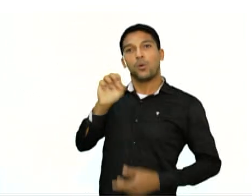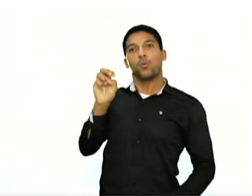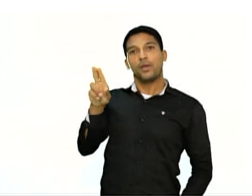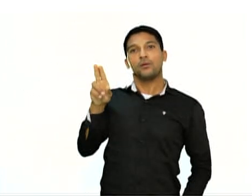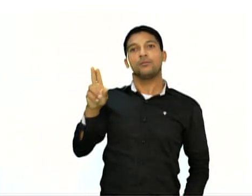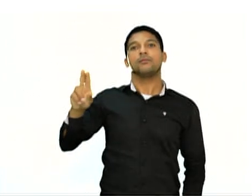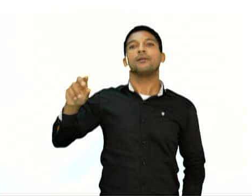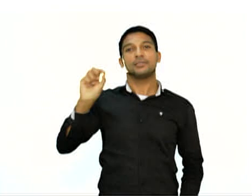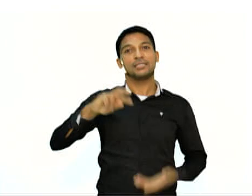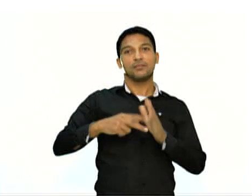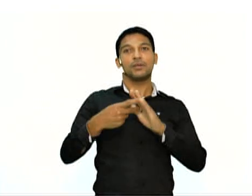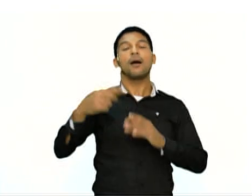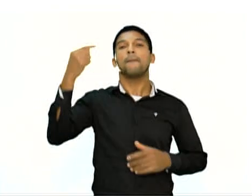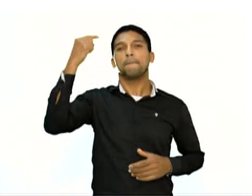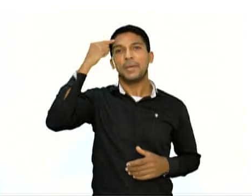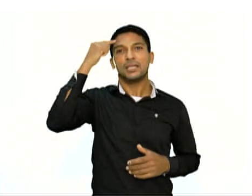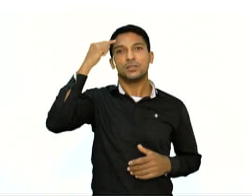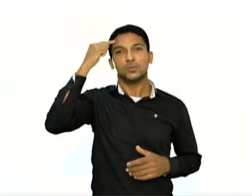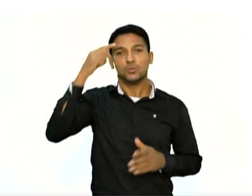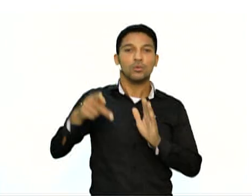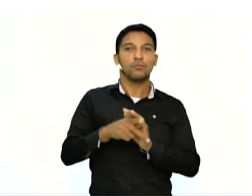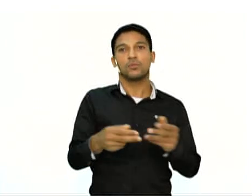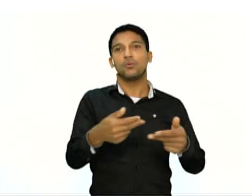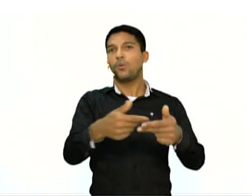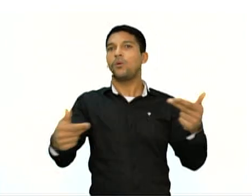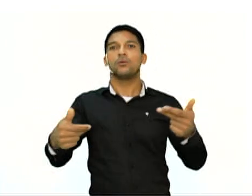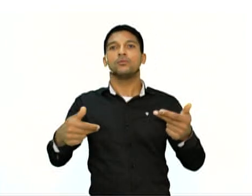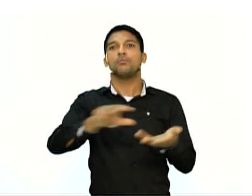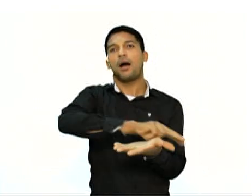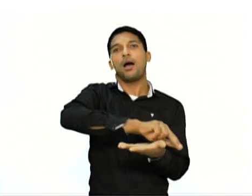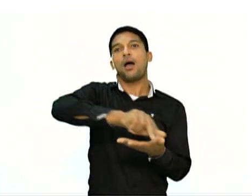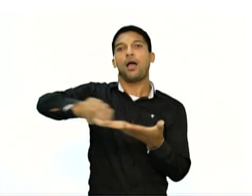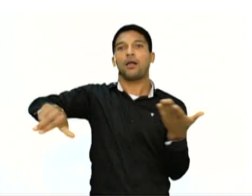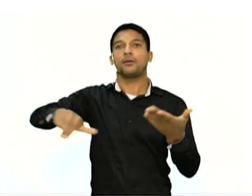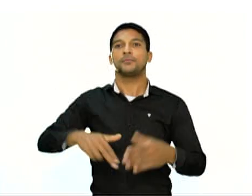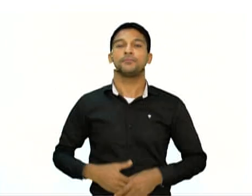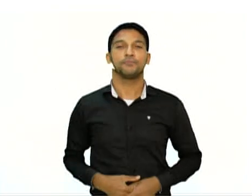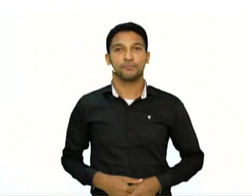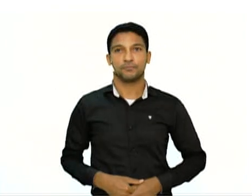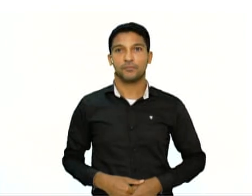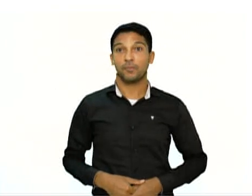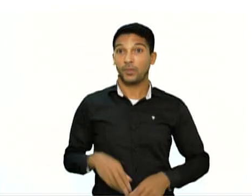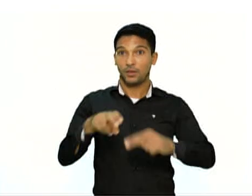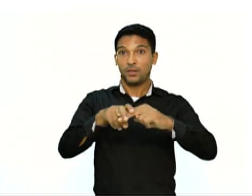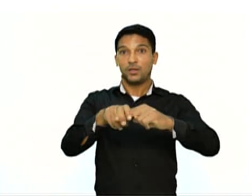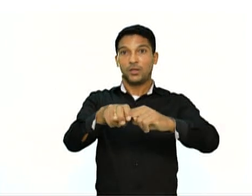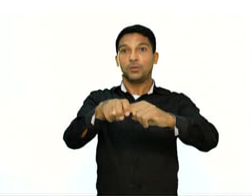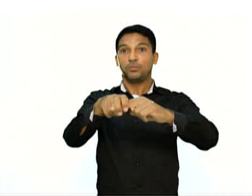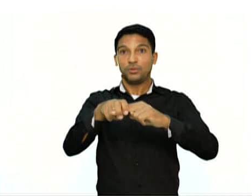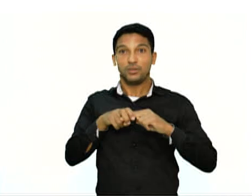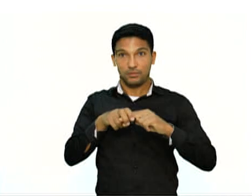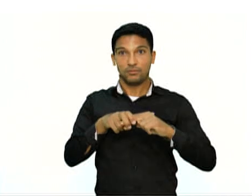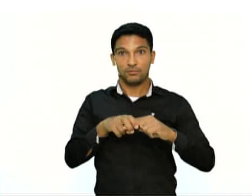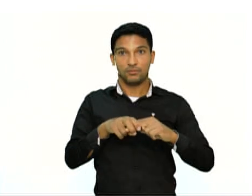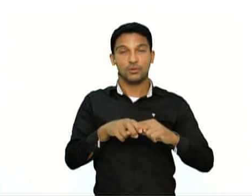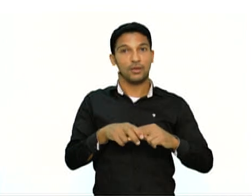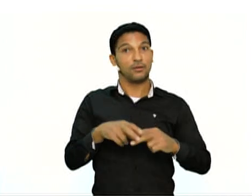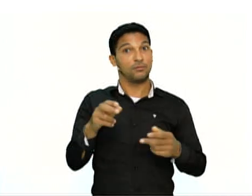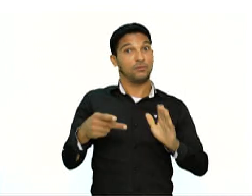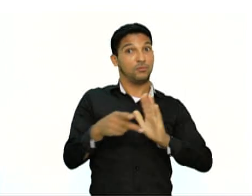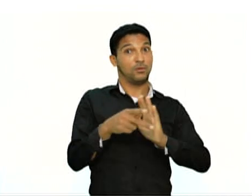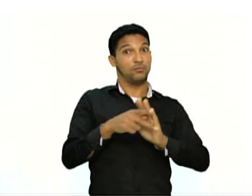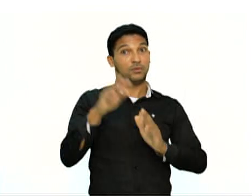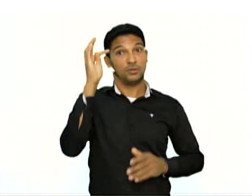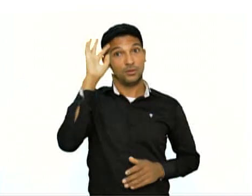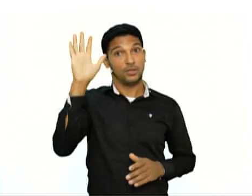penso sobre as coisas. Então, nesse primeiro momento da reflexão cartesiana, ele constata o próprio pensamento. Eu penso, eu